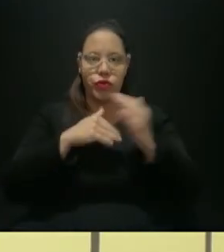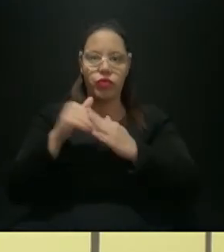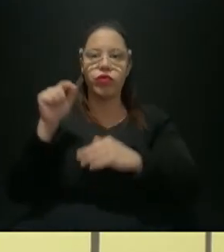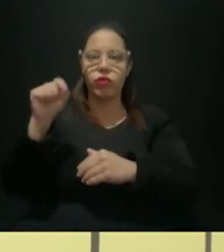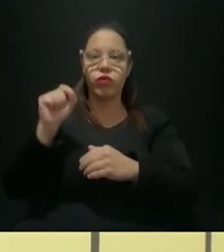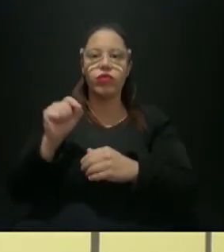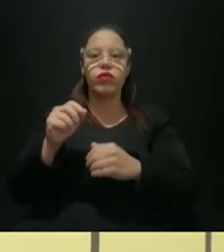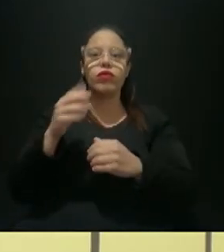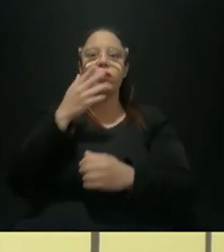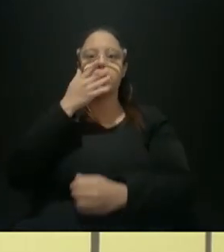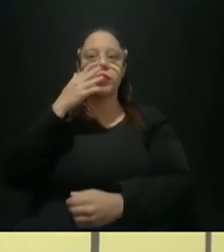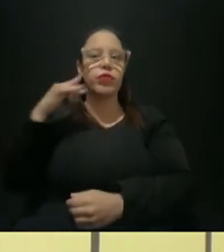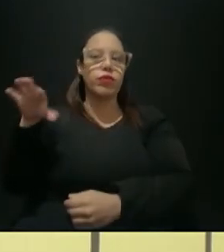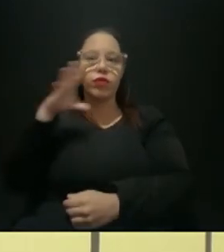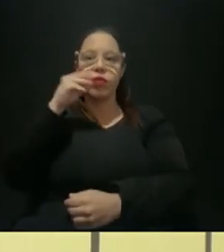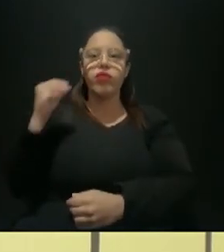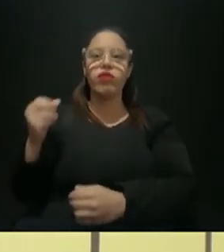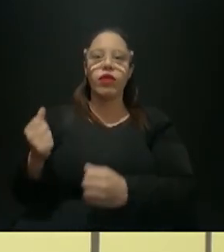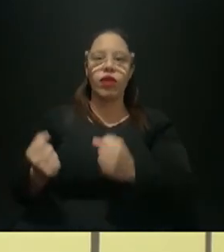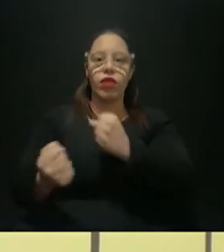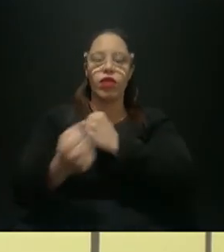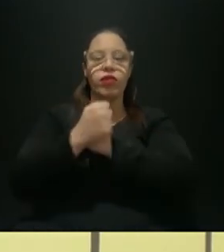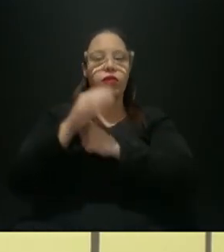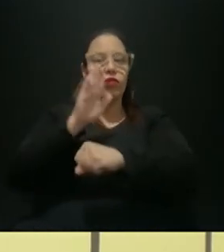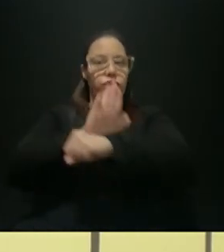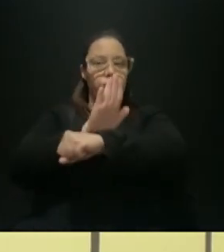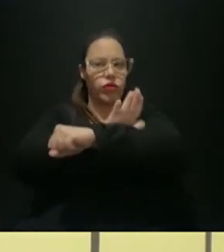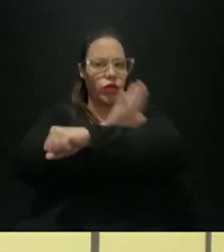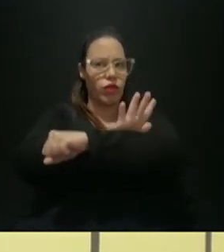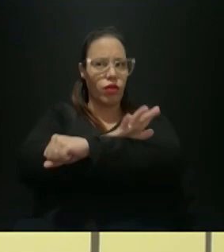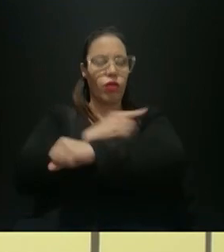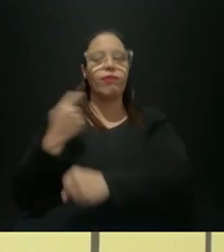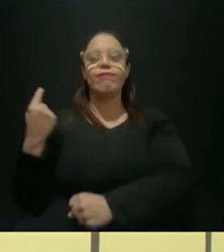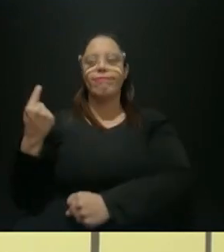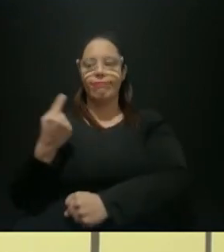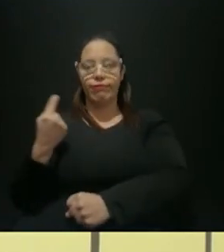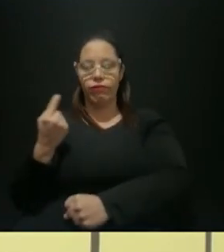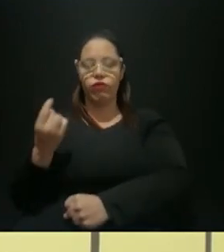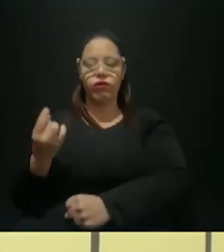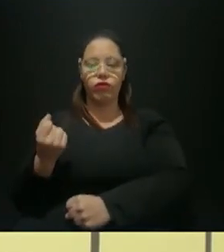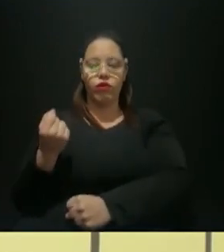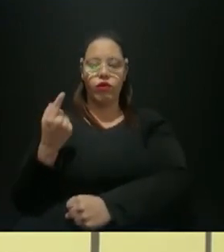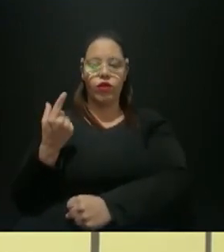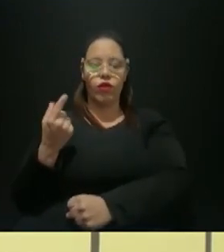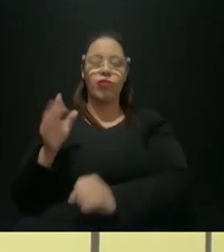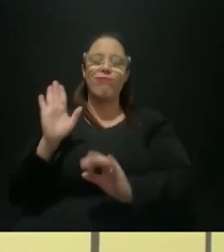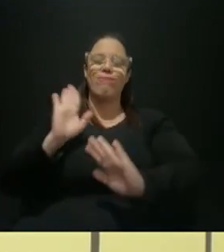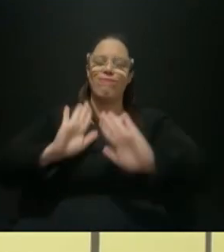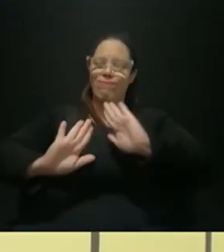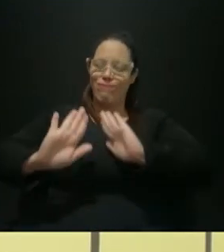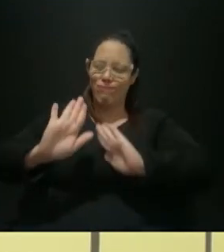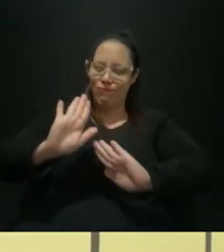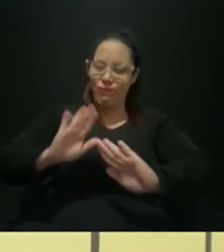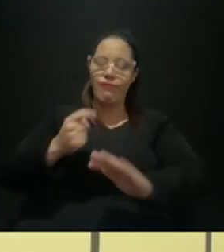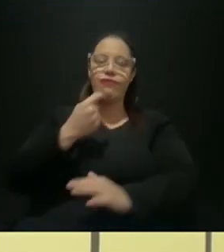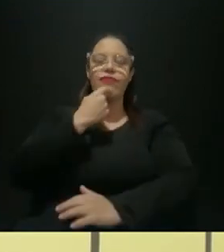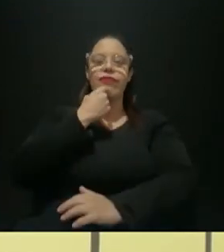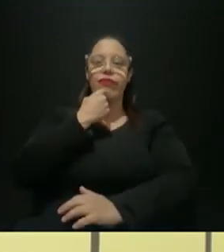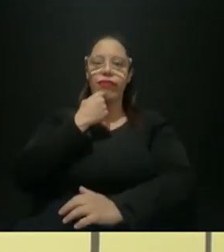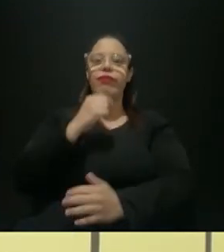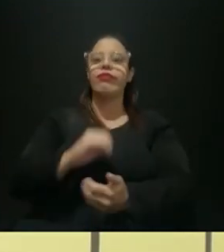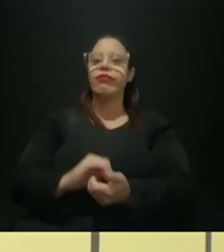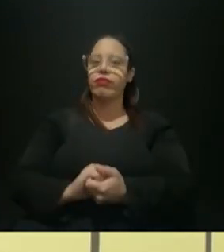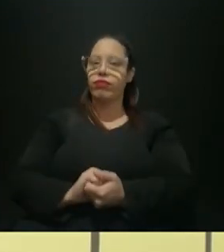vai receber um cuidado individualizado nesse momento, que é um momento delicado. E Campinas,